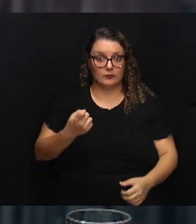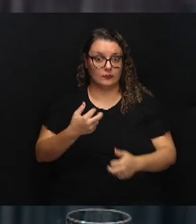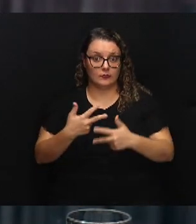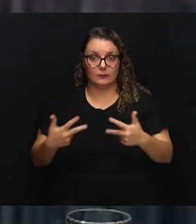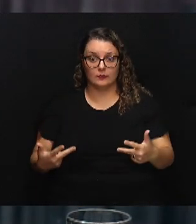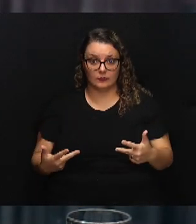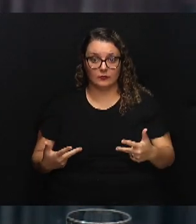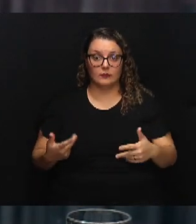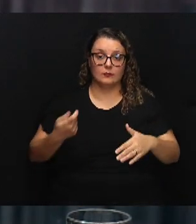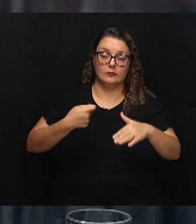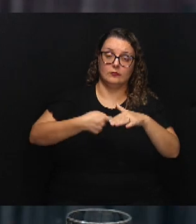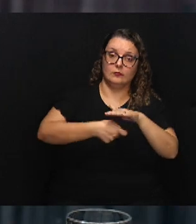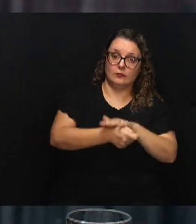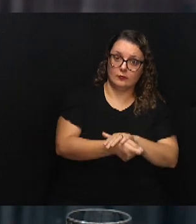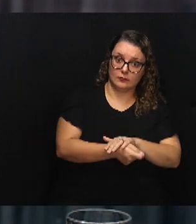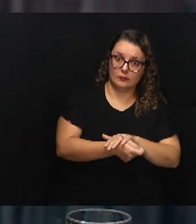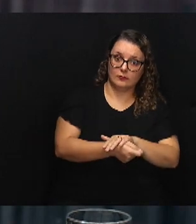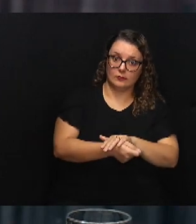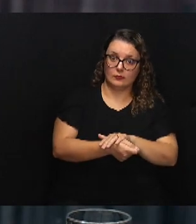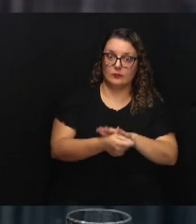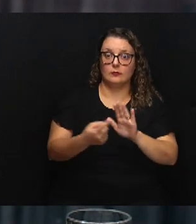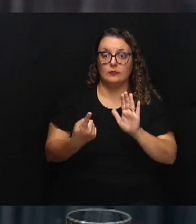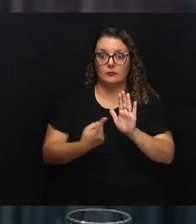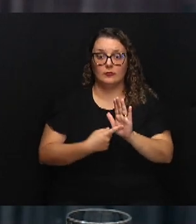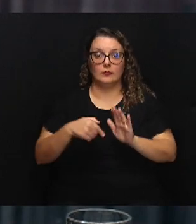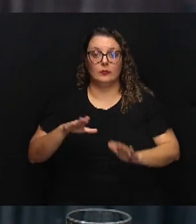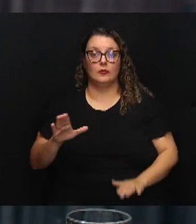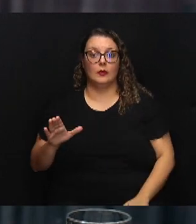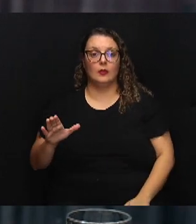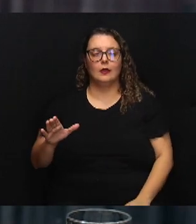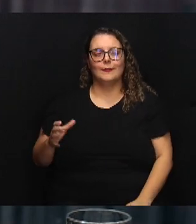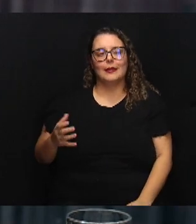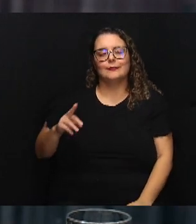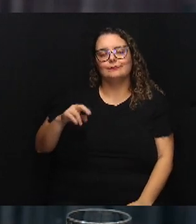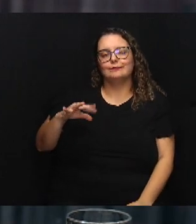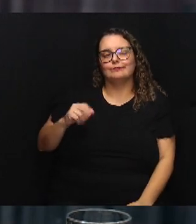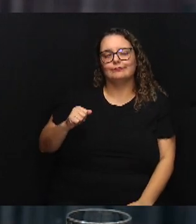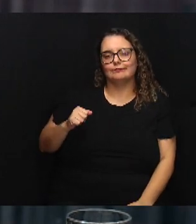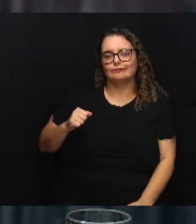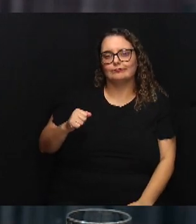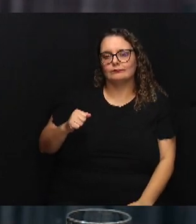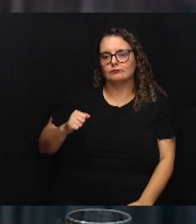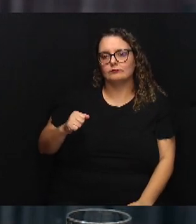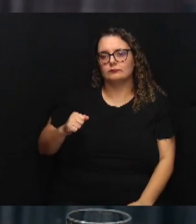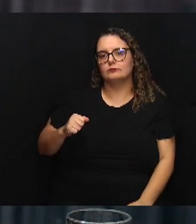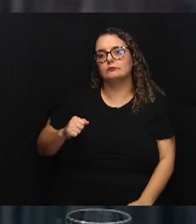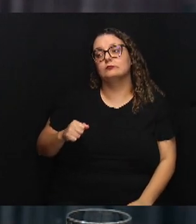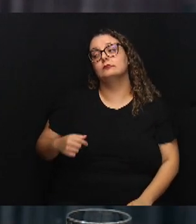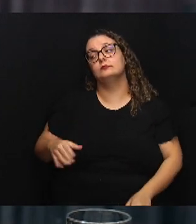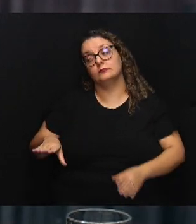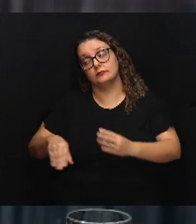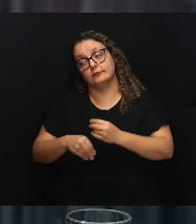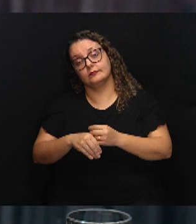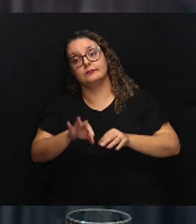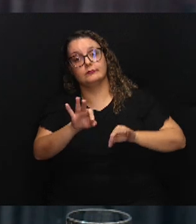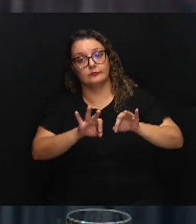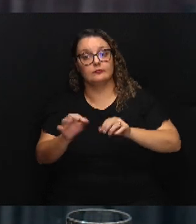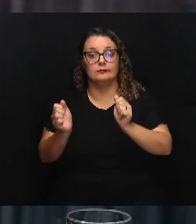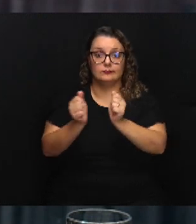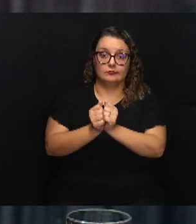que você investe que deixa você mais rica. Mas eu sempre complemento, né, com planejamento, porque nada do que a